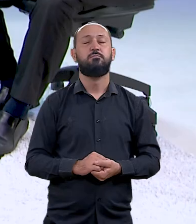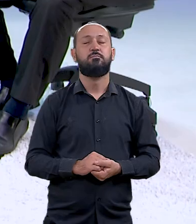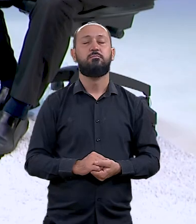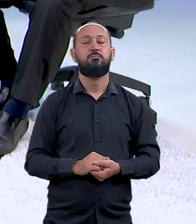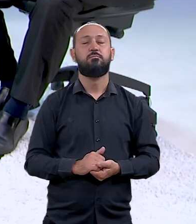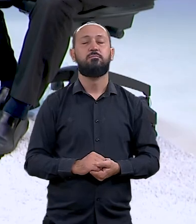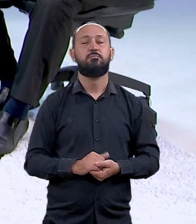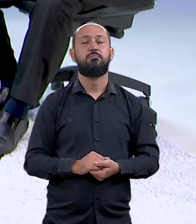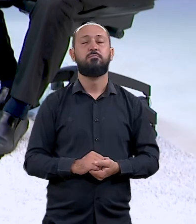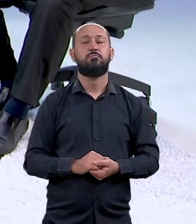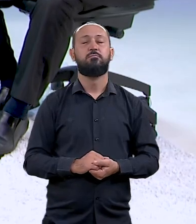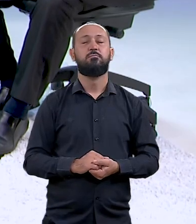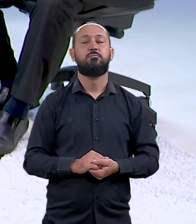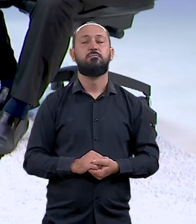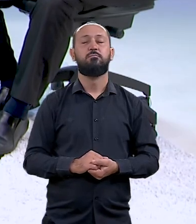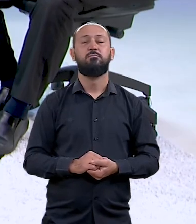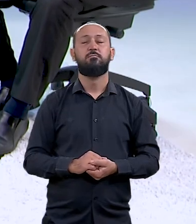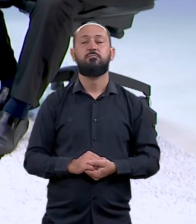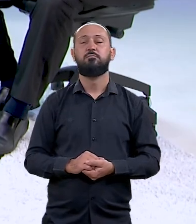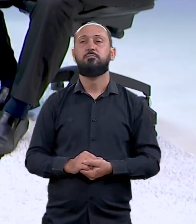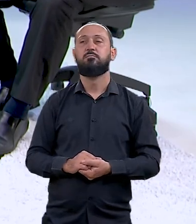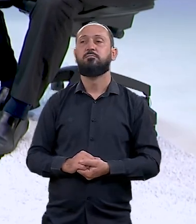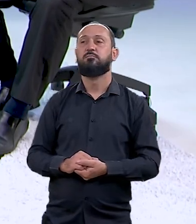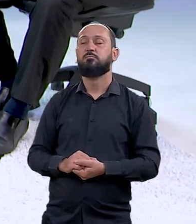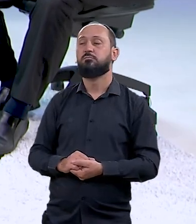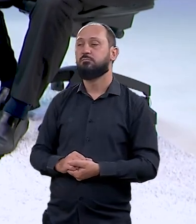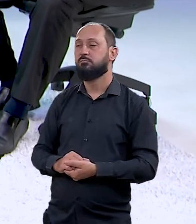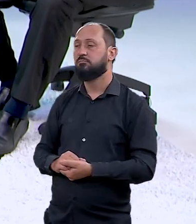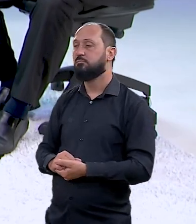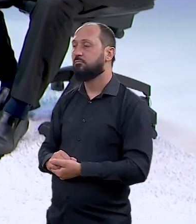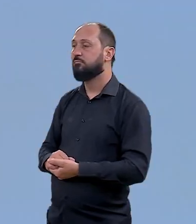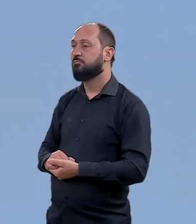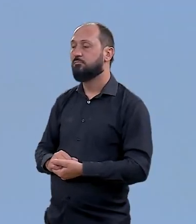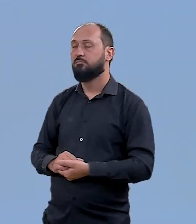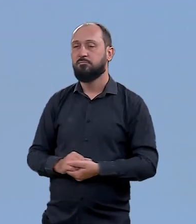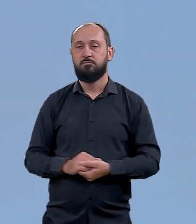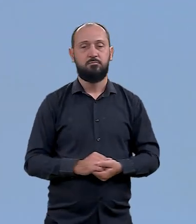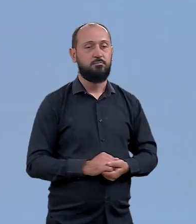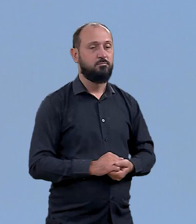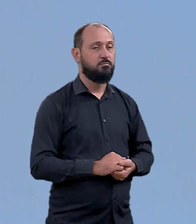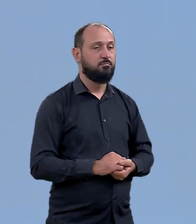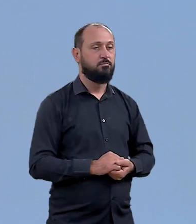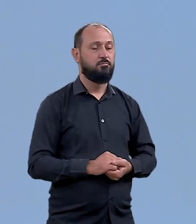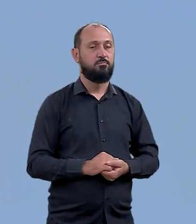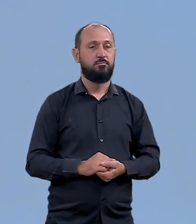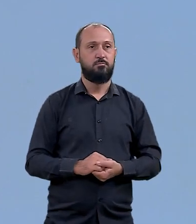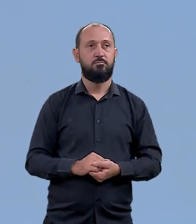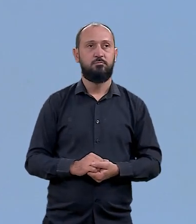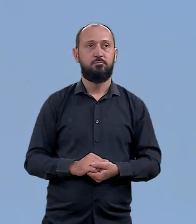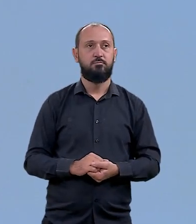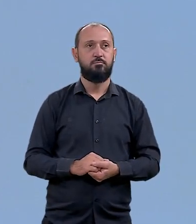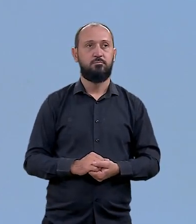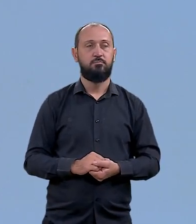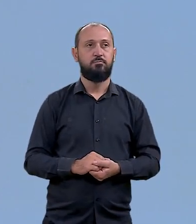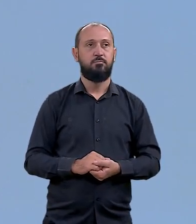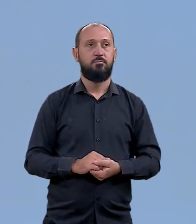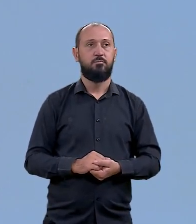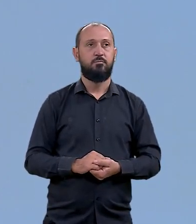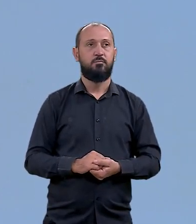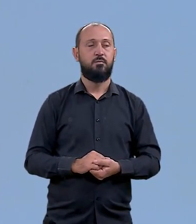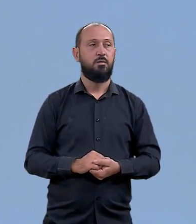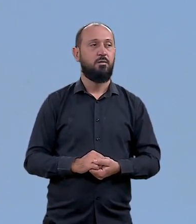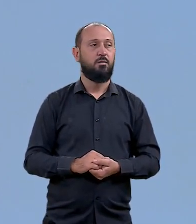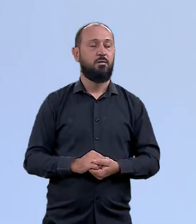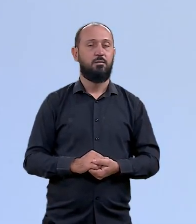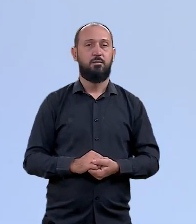a R$30.000. Quer dizer, a pessoa que está ali fazendo bagunça no WhatsApp está sujeita a pagar uma multa de